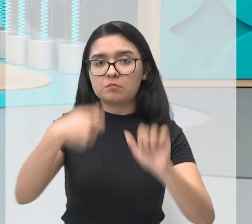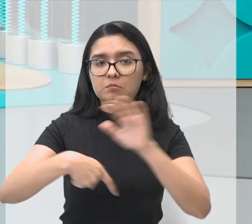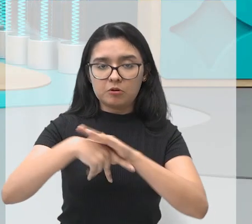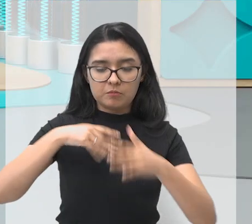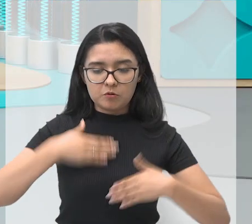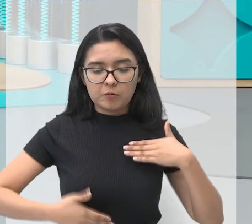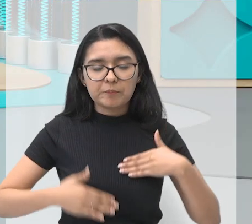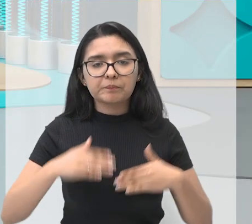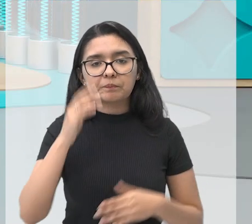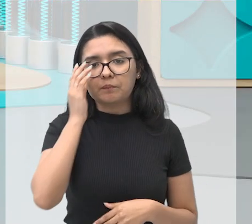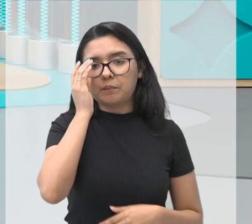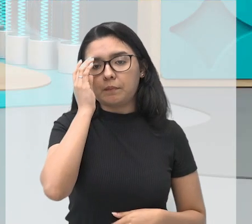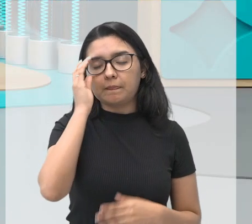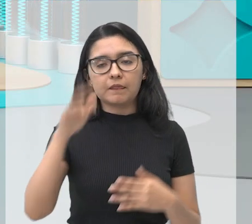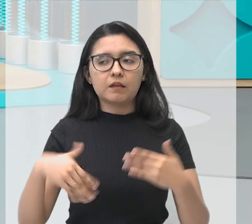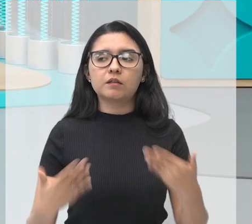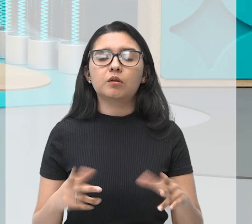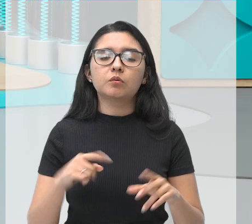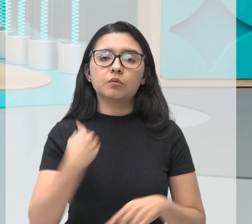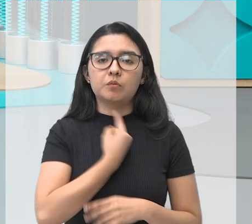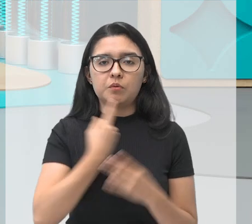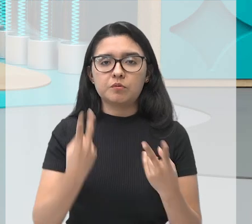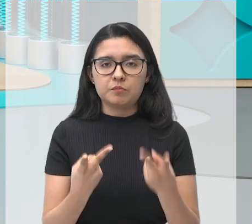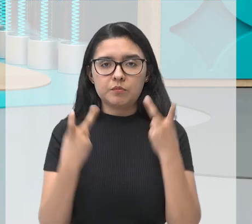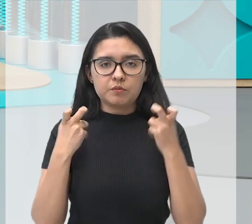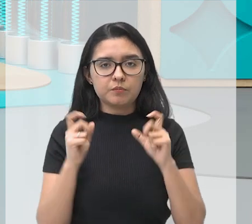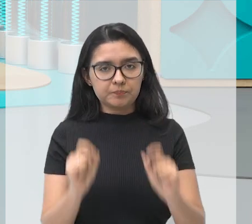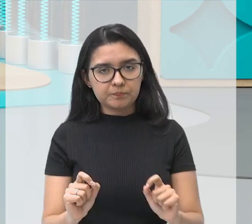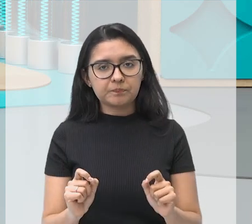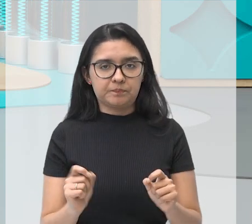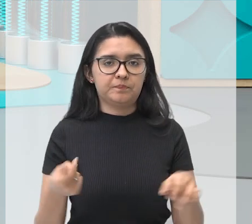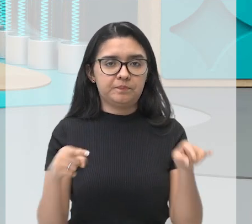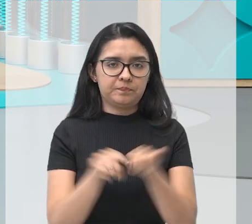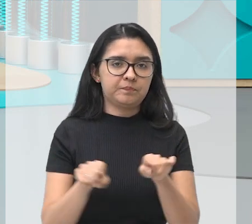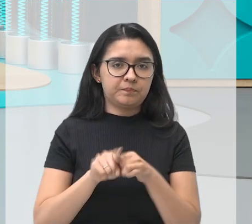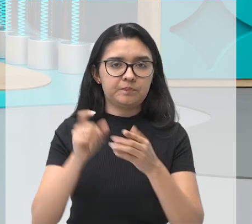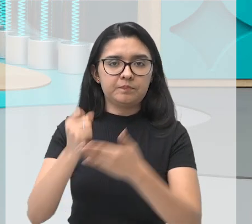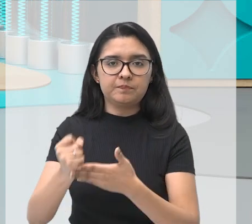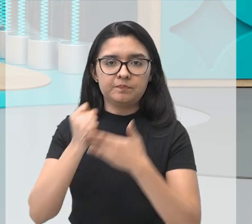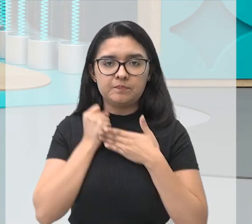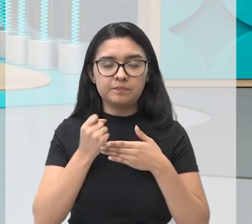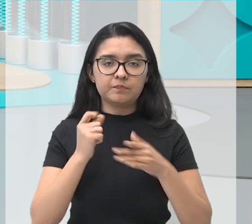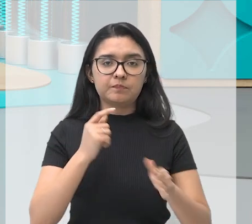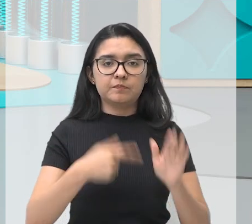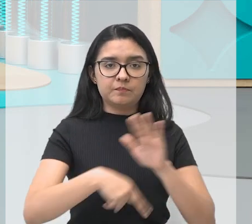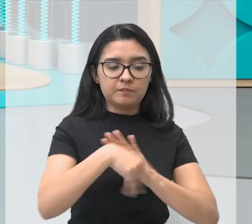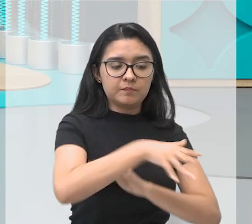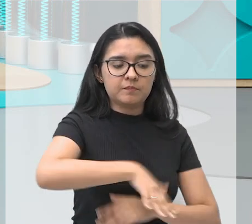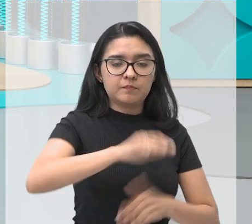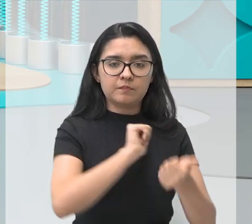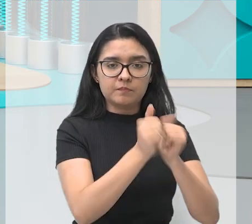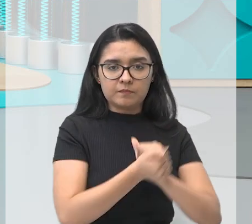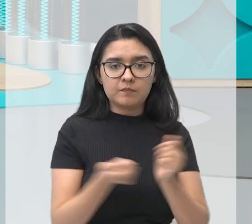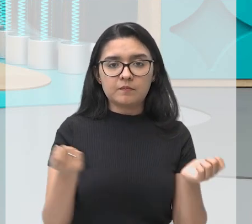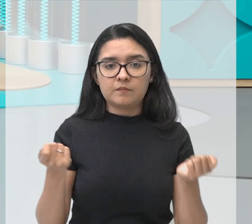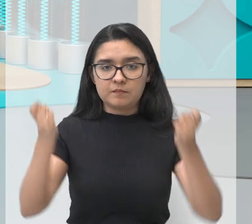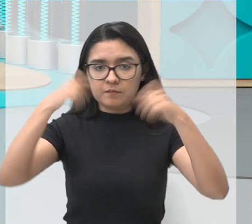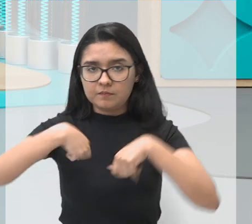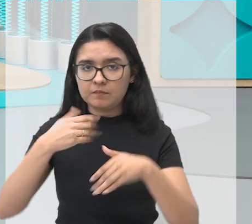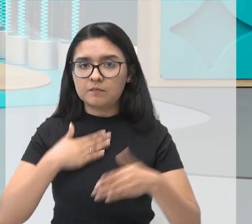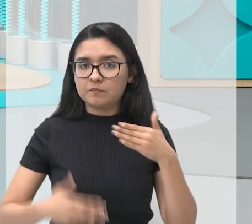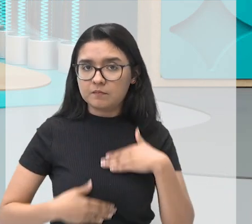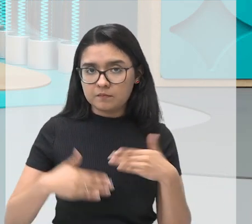corpo. Logo, queridos, nós notamos que, muito além de nos auxiliar nos esportes, as capacidades físicas